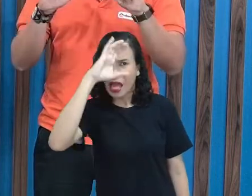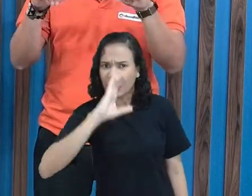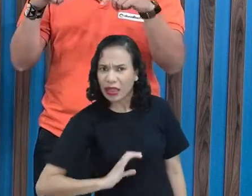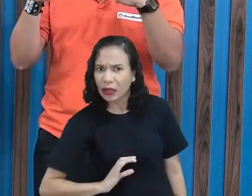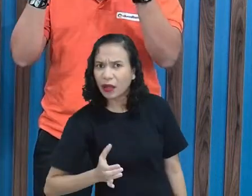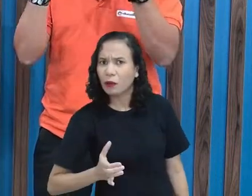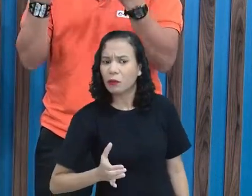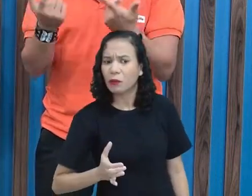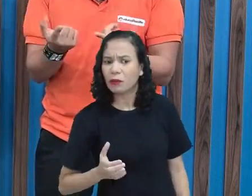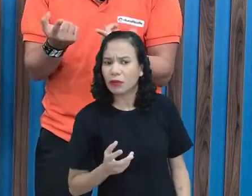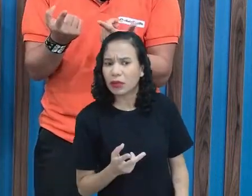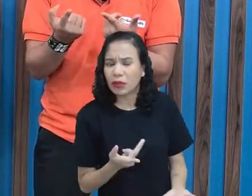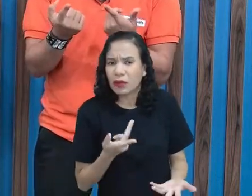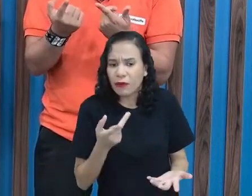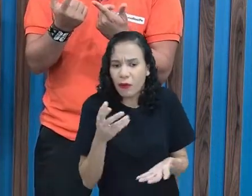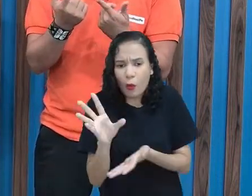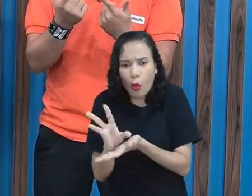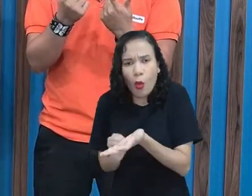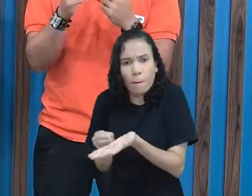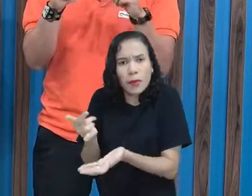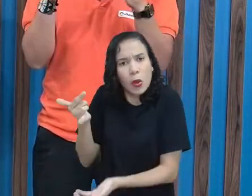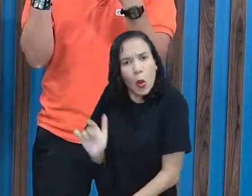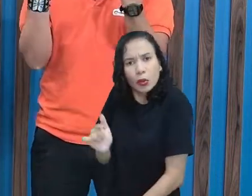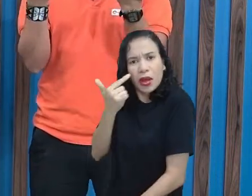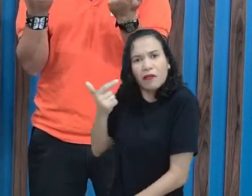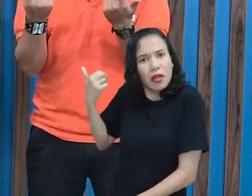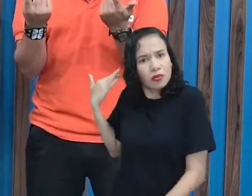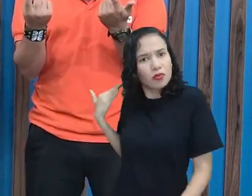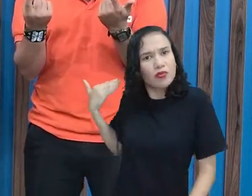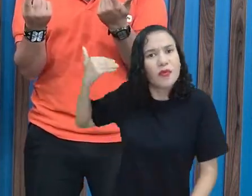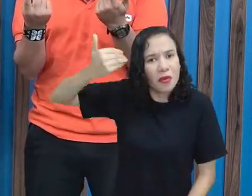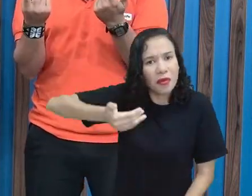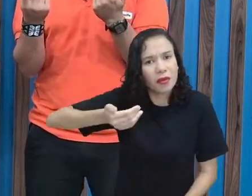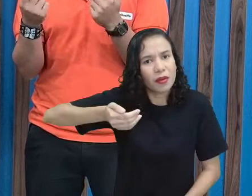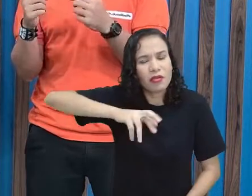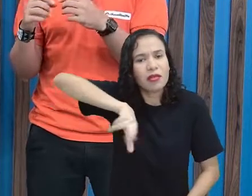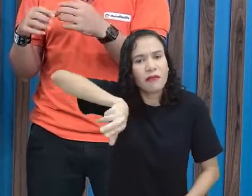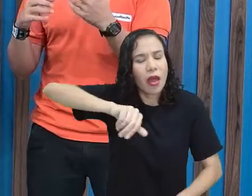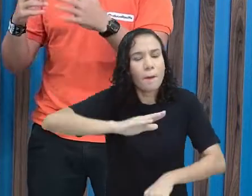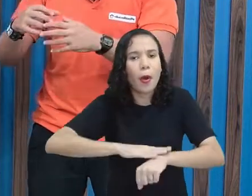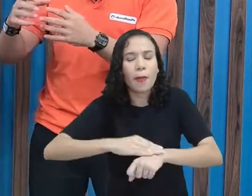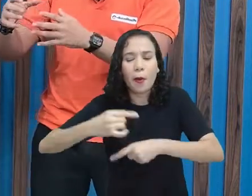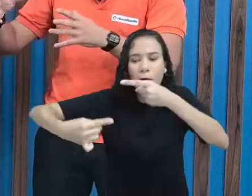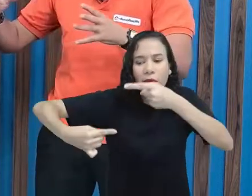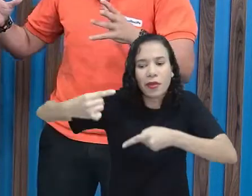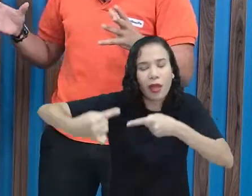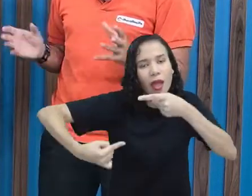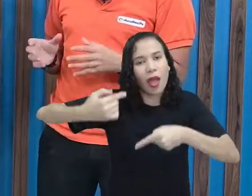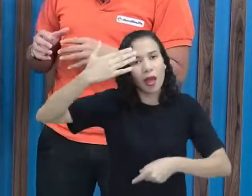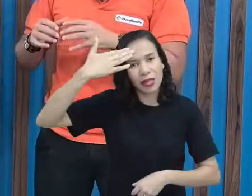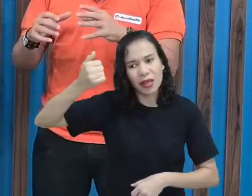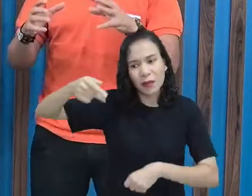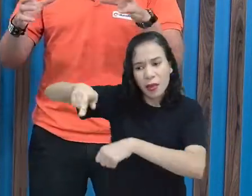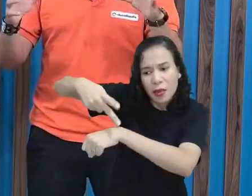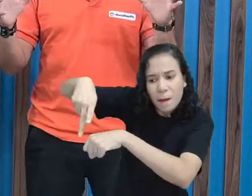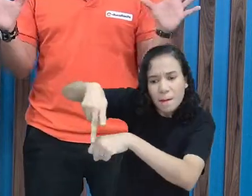que se repitam casos, né? E não só em momento de guerra. Porque a gente sabe que cada país tem a sua